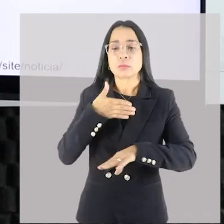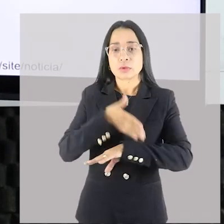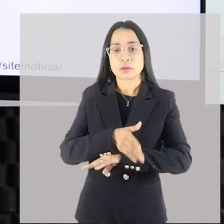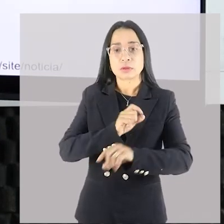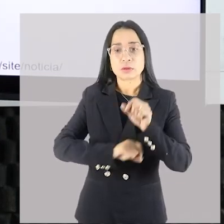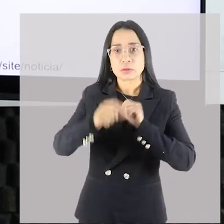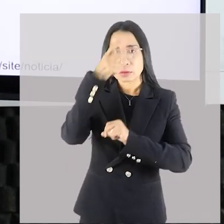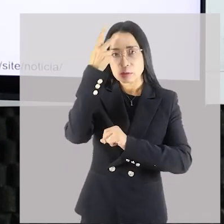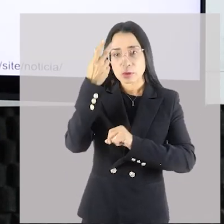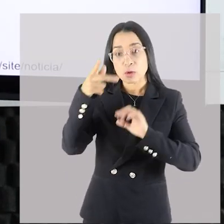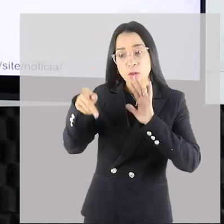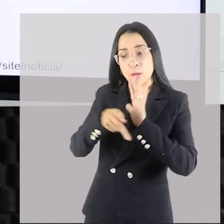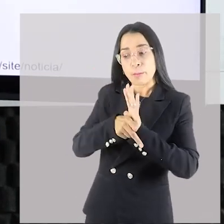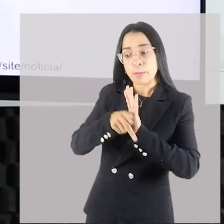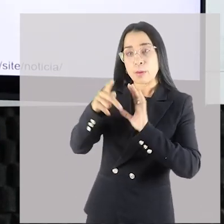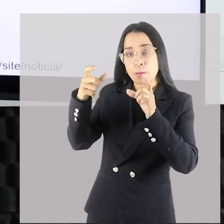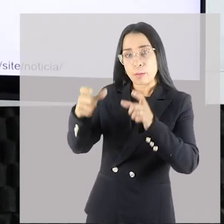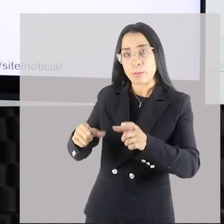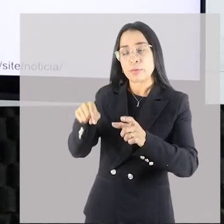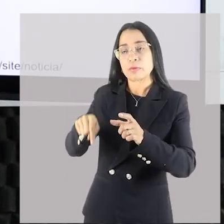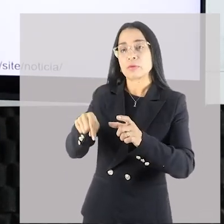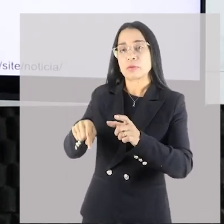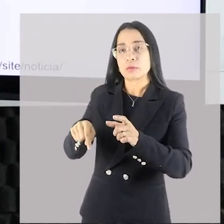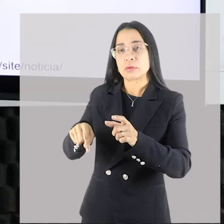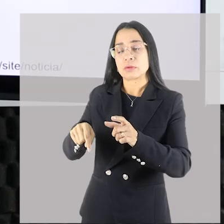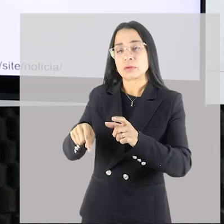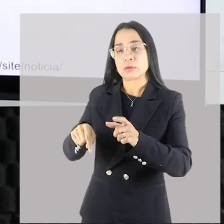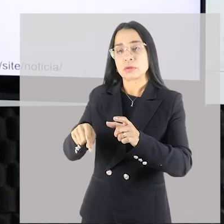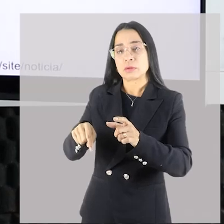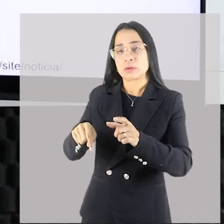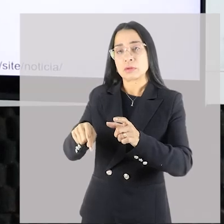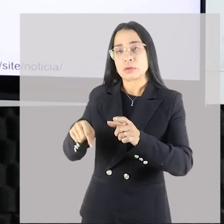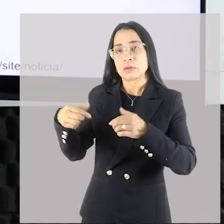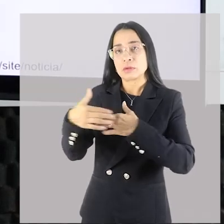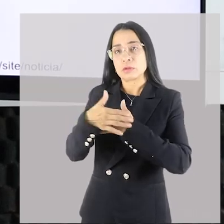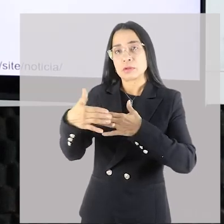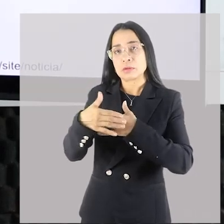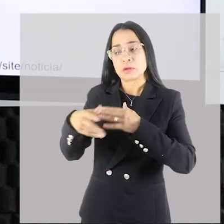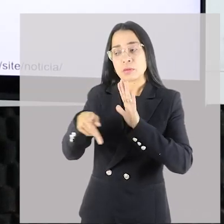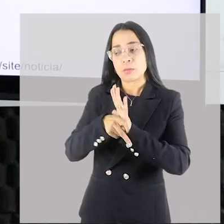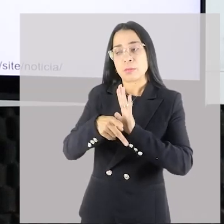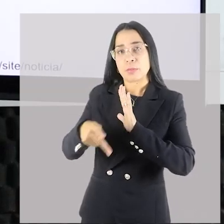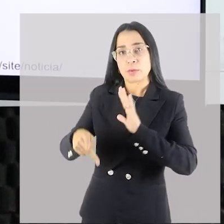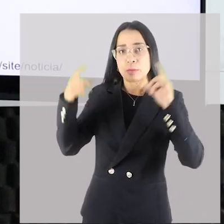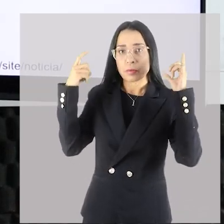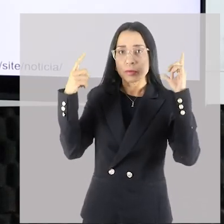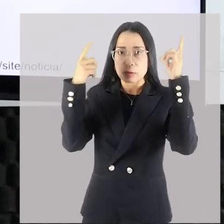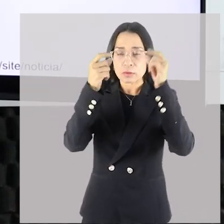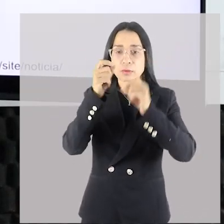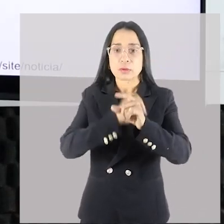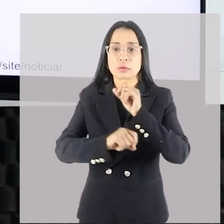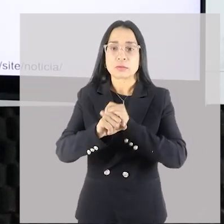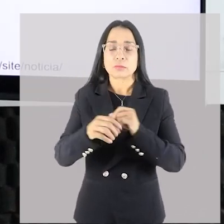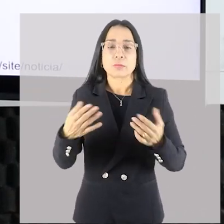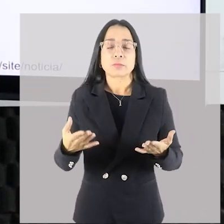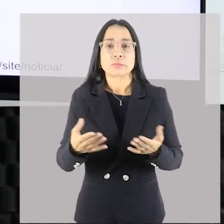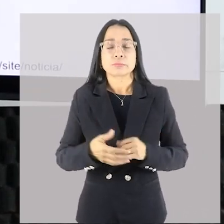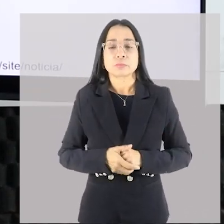eram moradoras, tá, ali das cidades pertencentes à Grécia. Então,